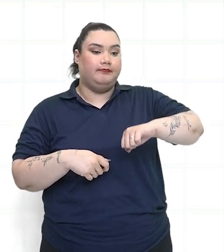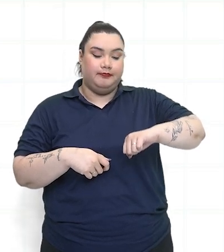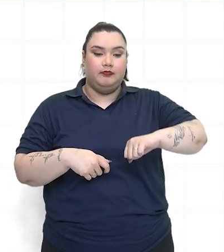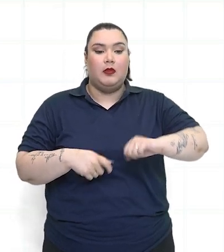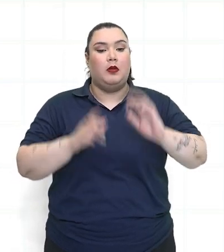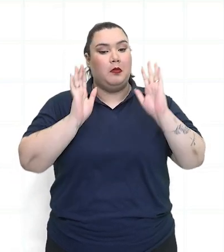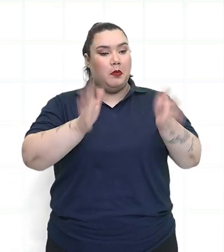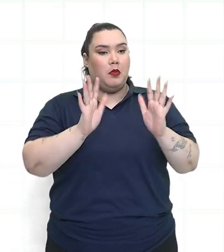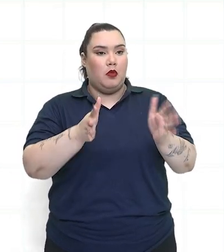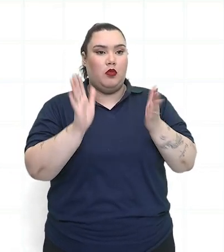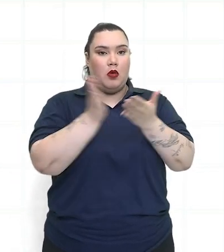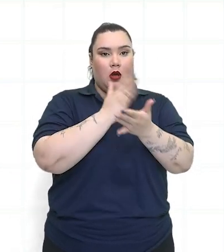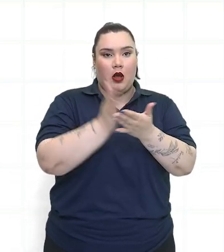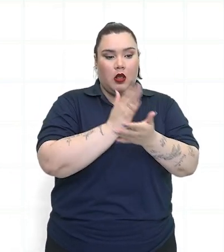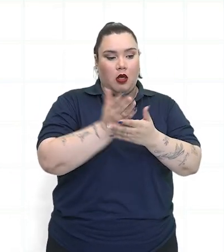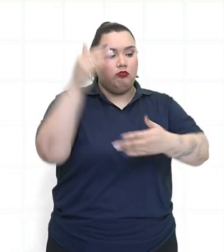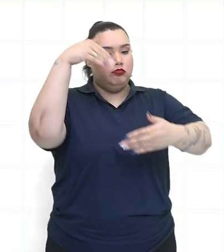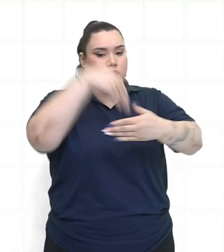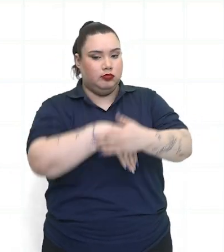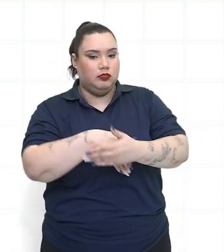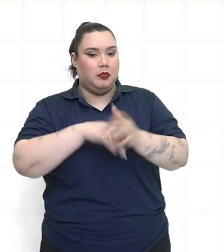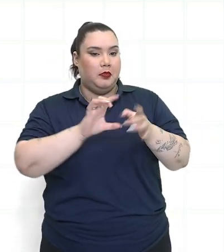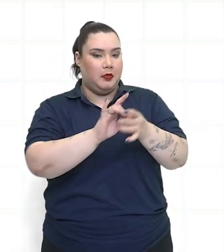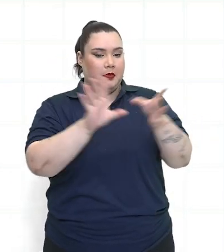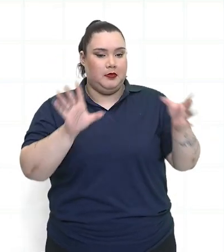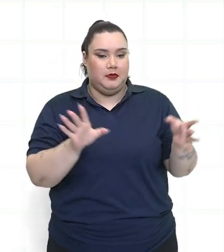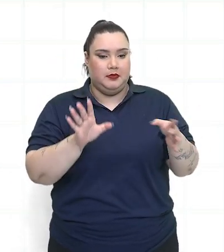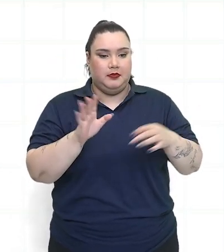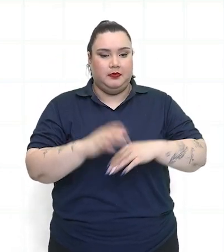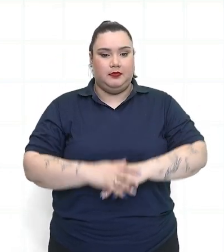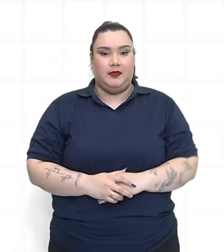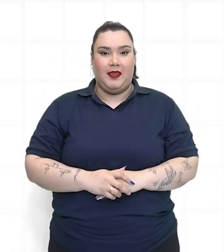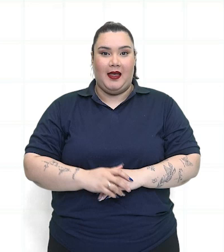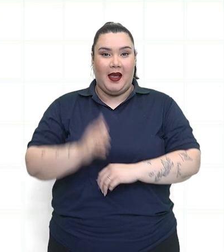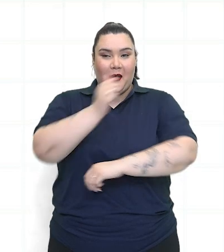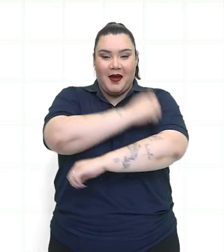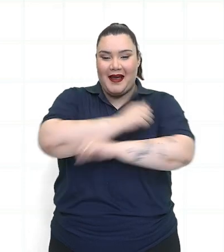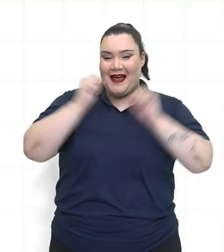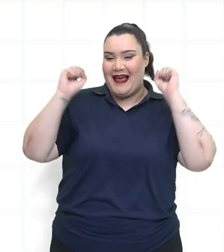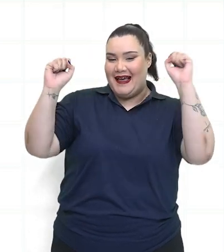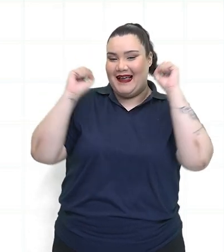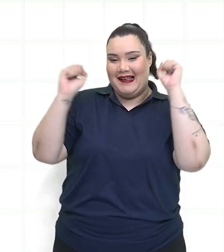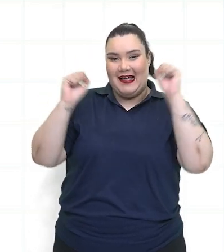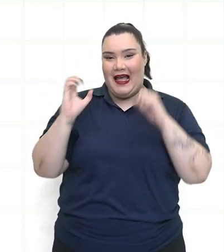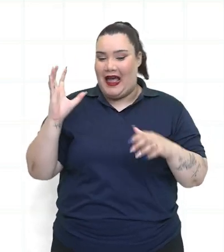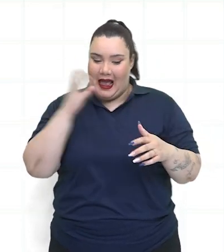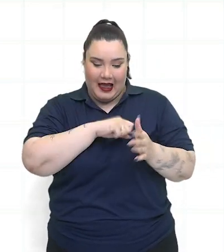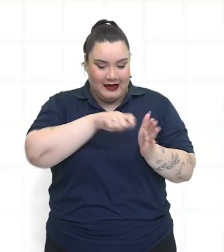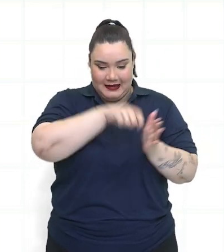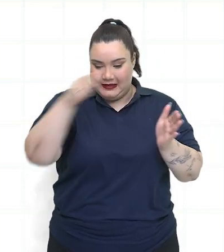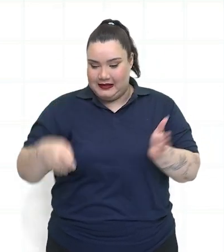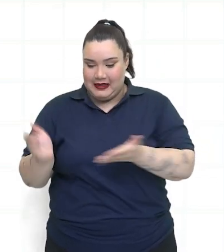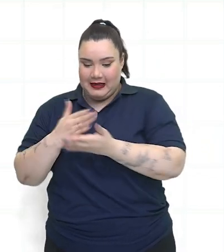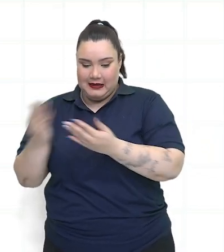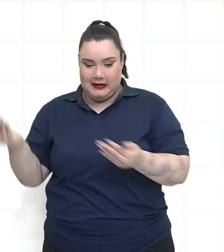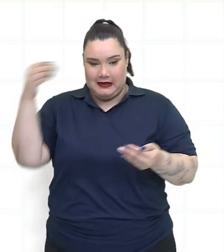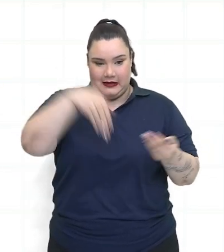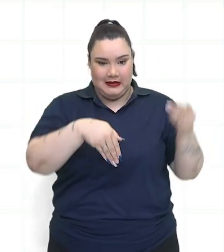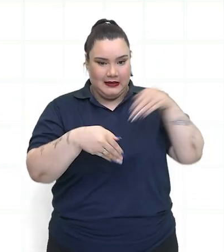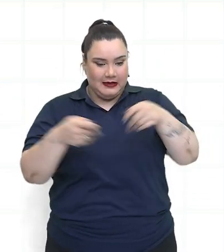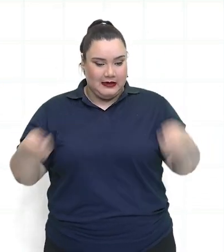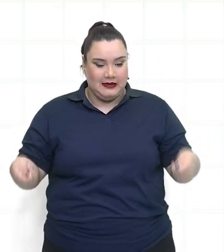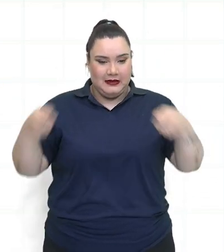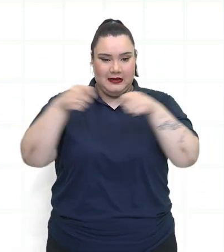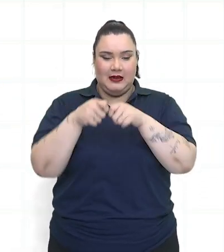responde, podem guardar o material, pessoal. O aluno, eba! Rapidamente guarda o